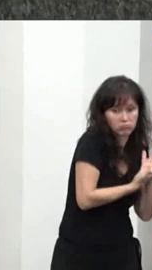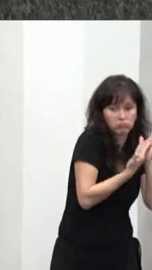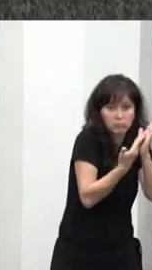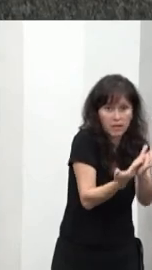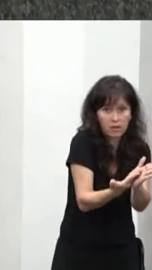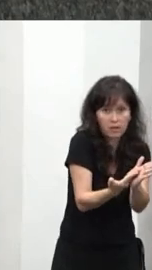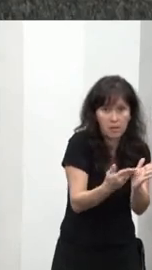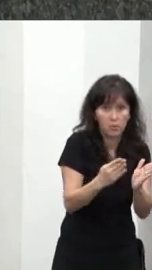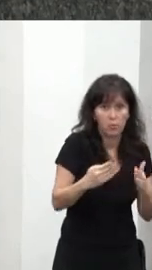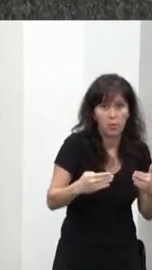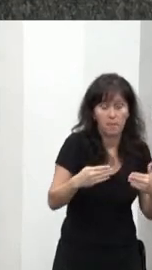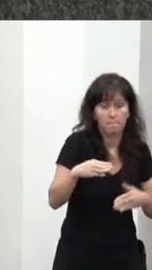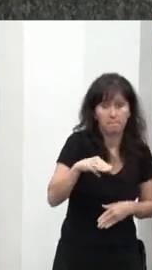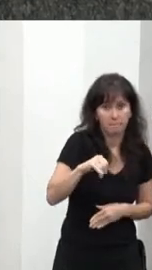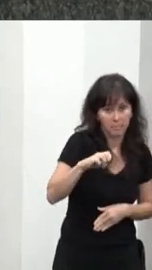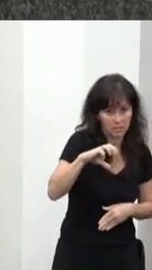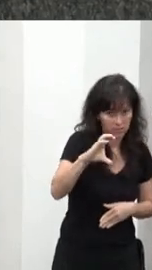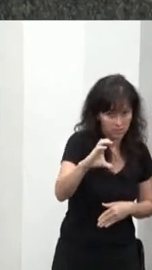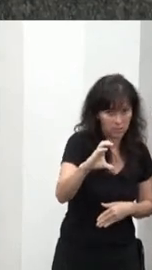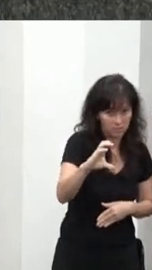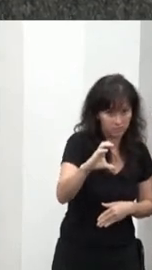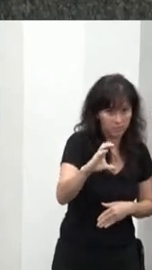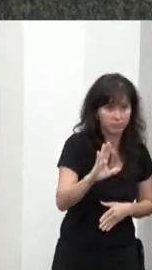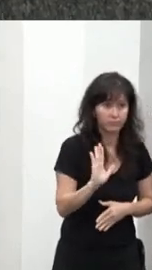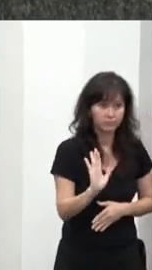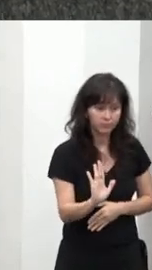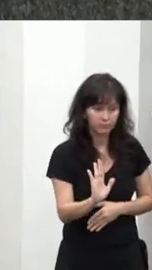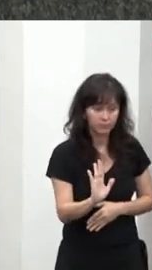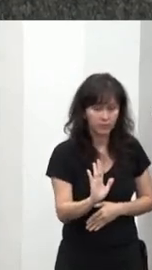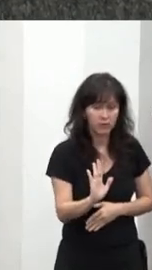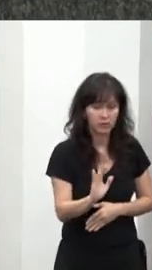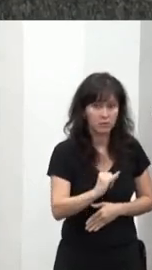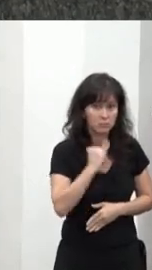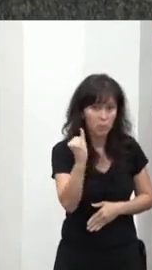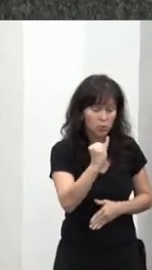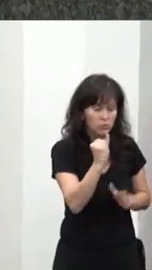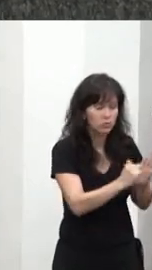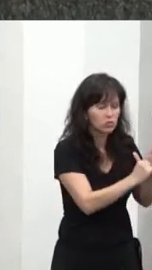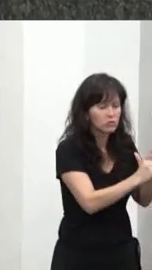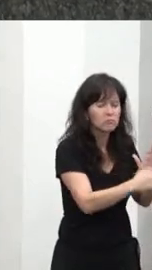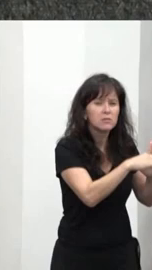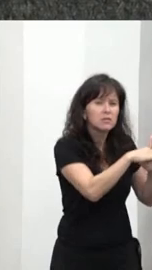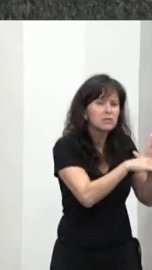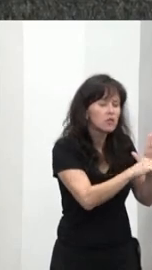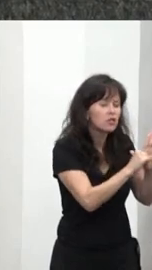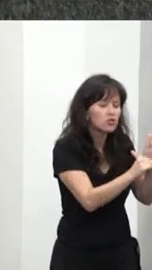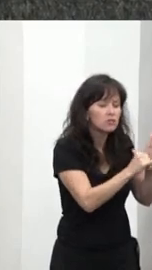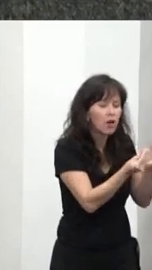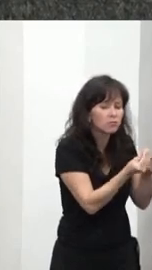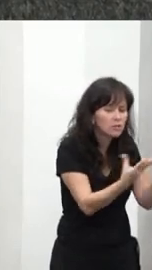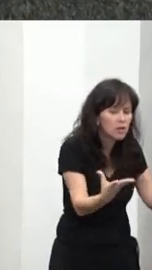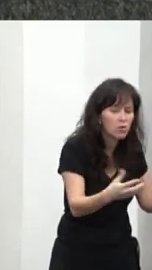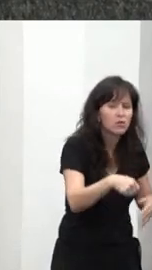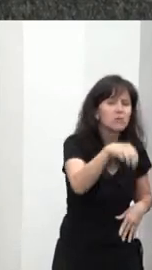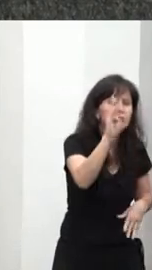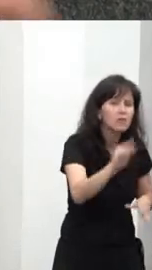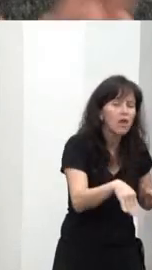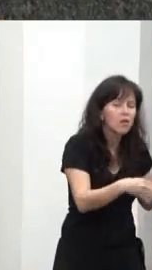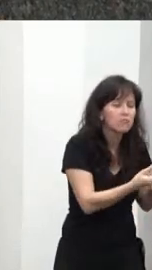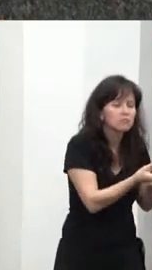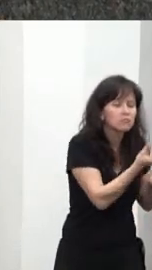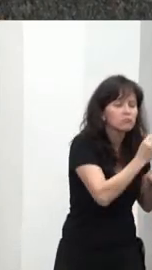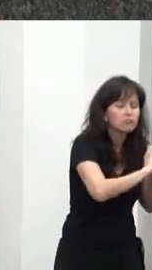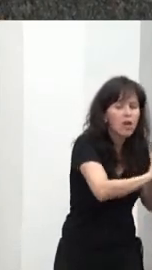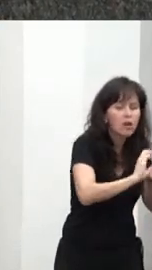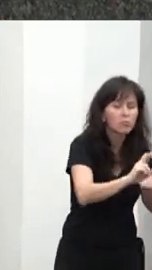o mim que vai precisar a lista dos eleitais que foram lançados Quem foi contemplado os valores o nome